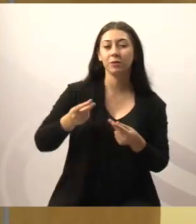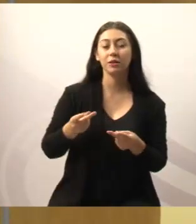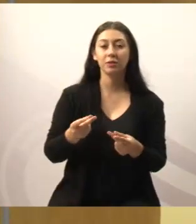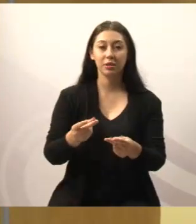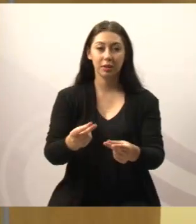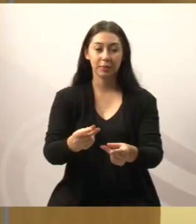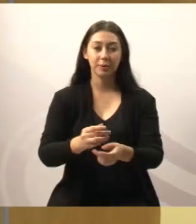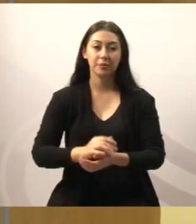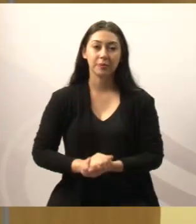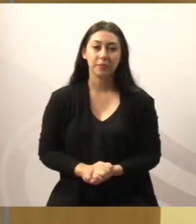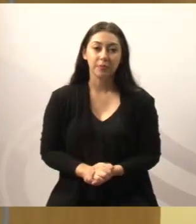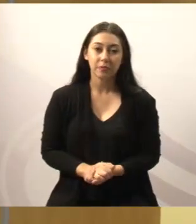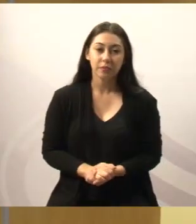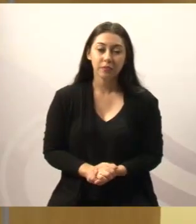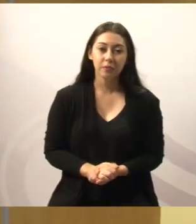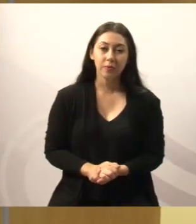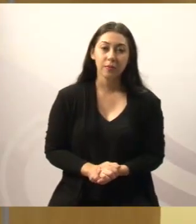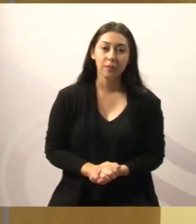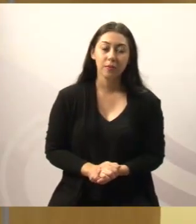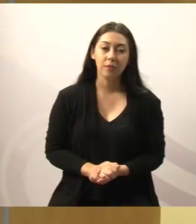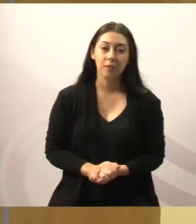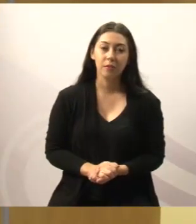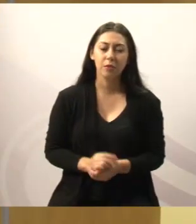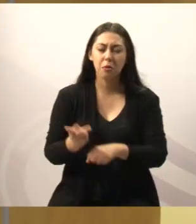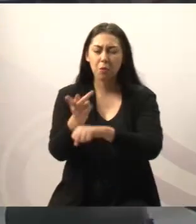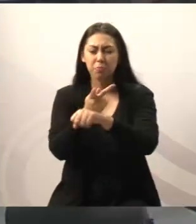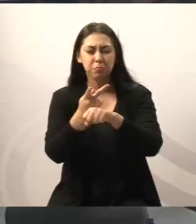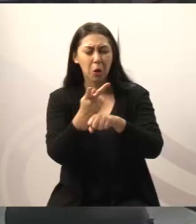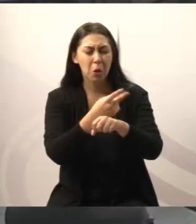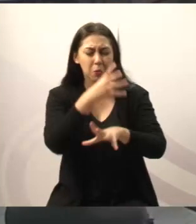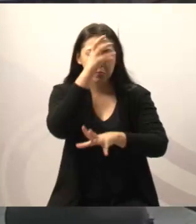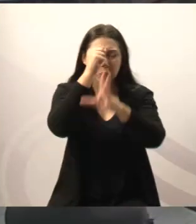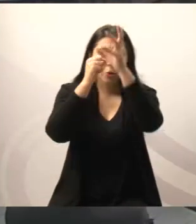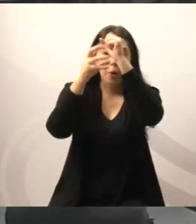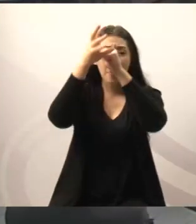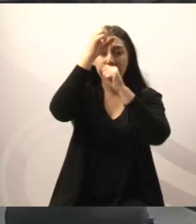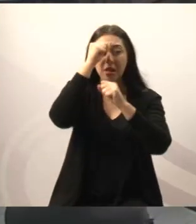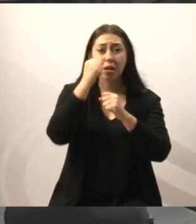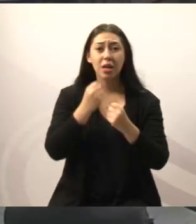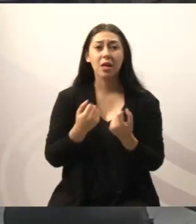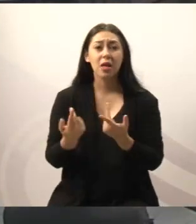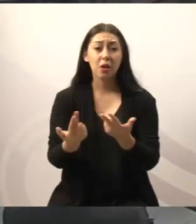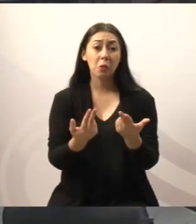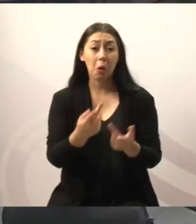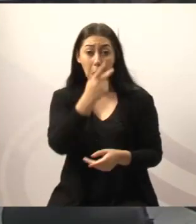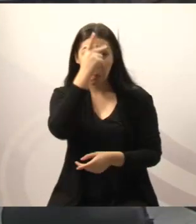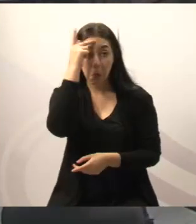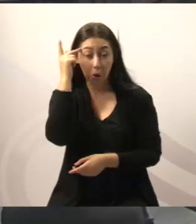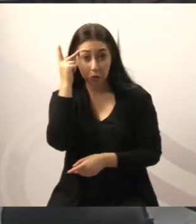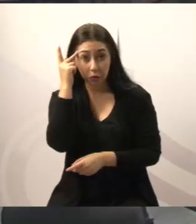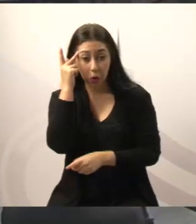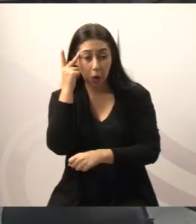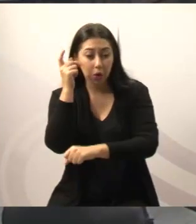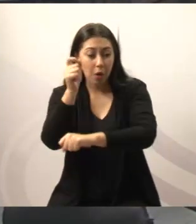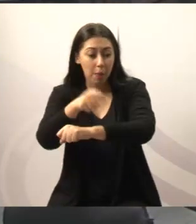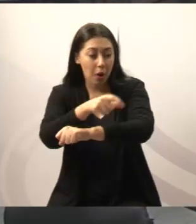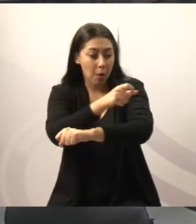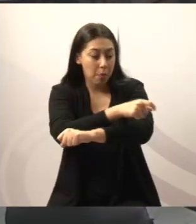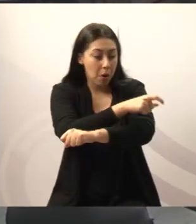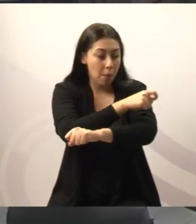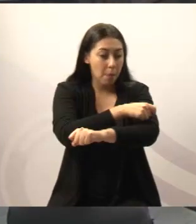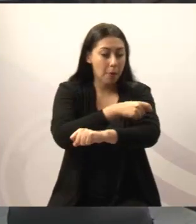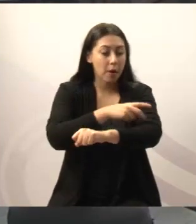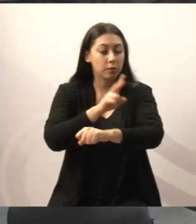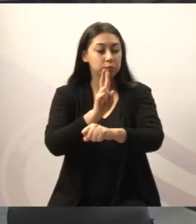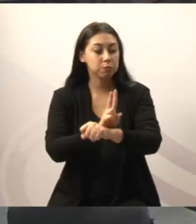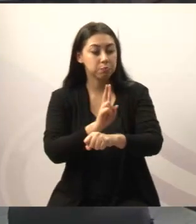velhice. Vai ao encontro dela, como aquele que lavra e semeia, espera